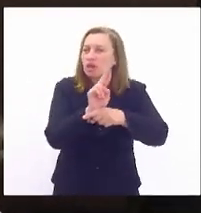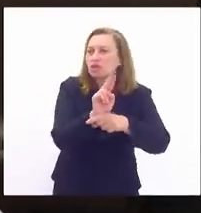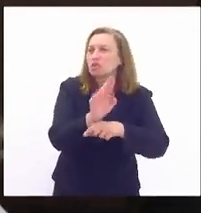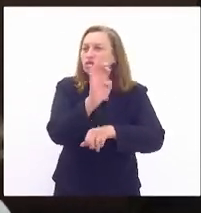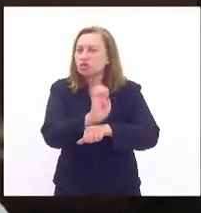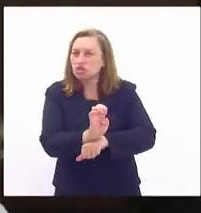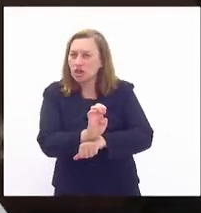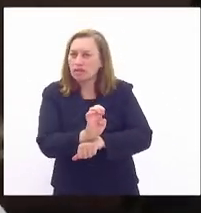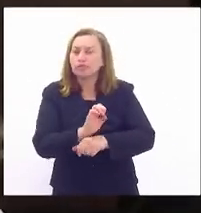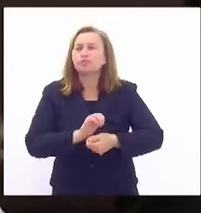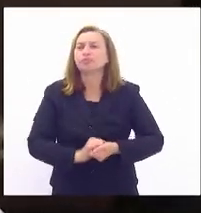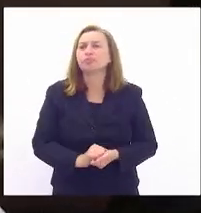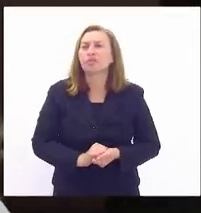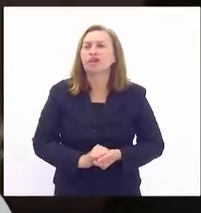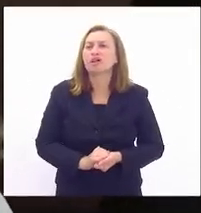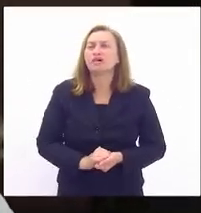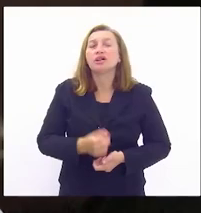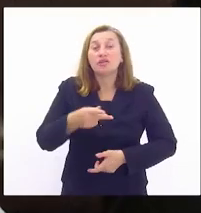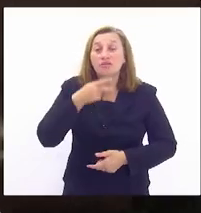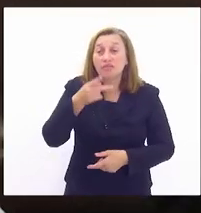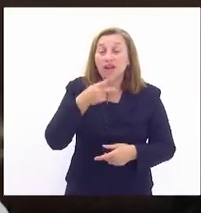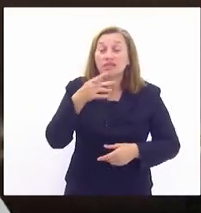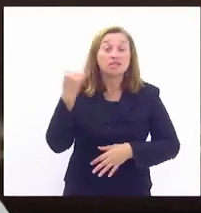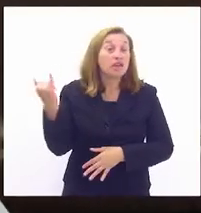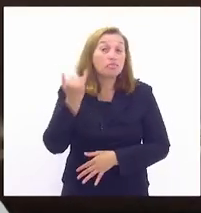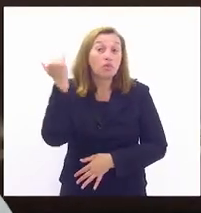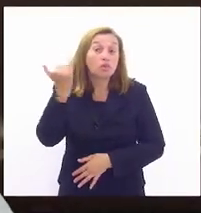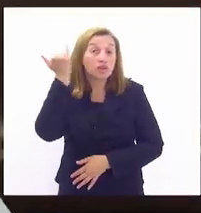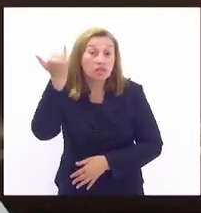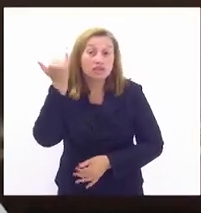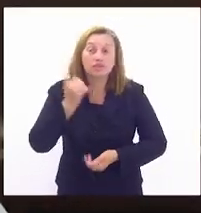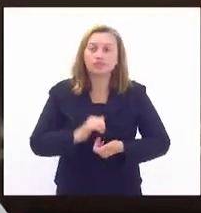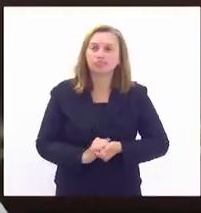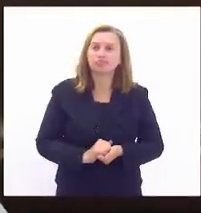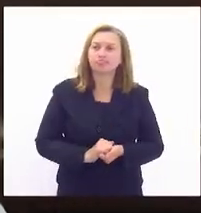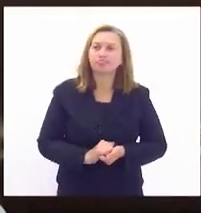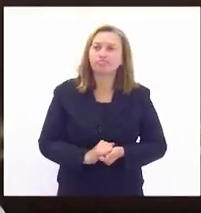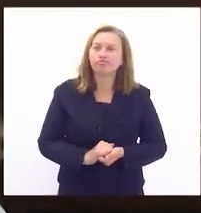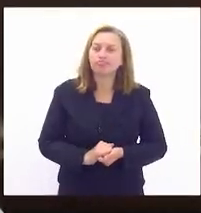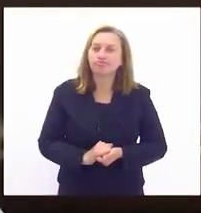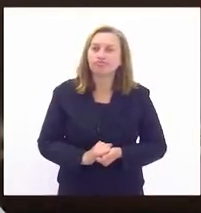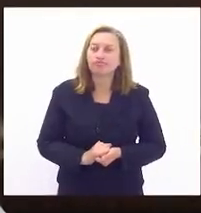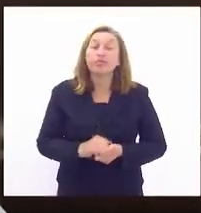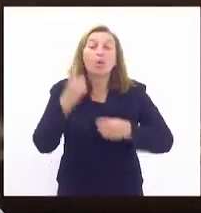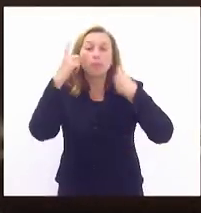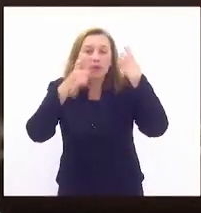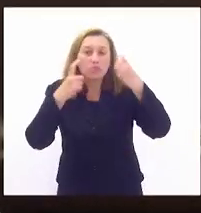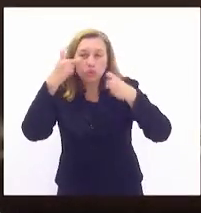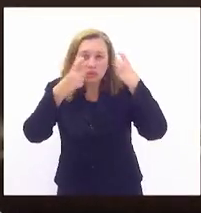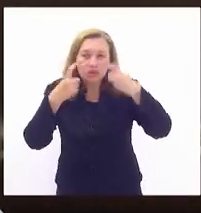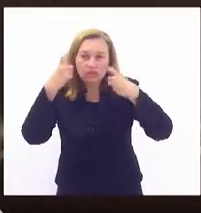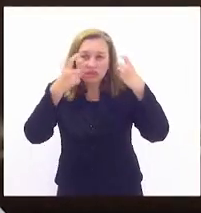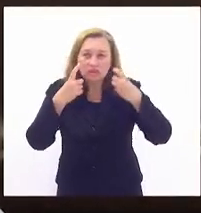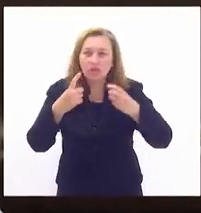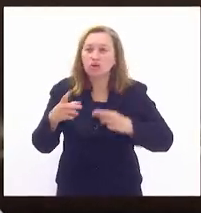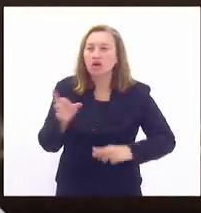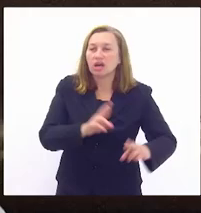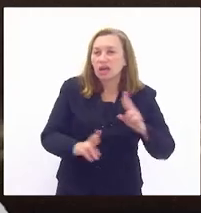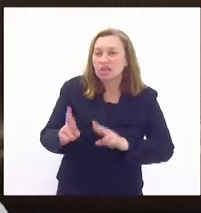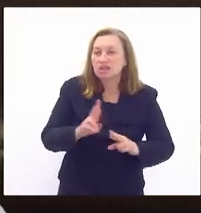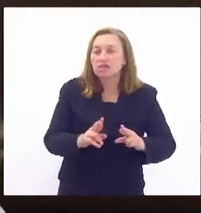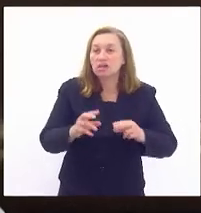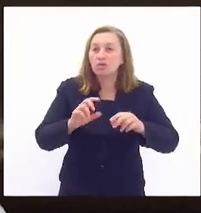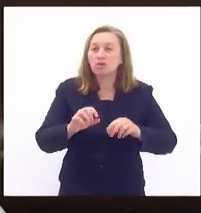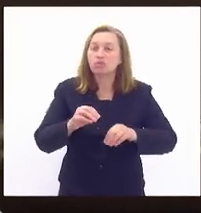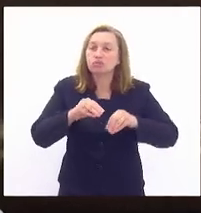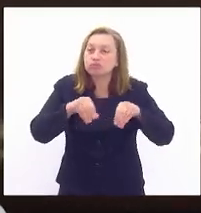Dupes, e nós falamos da importância e da nossa preocupação em relação com a poluição de